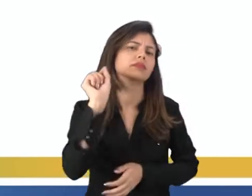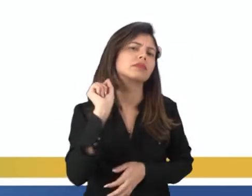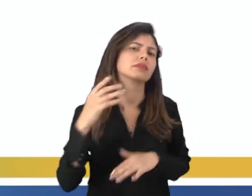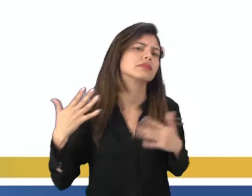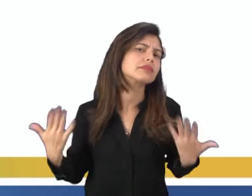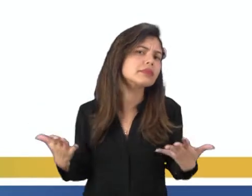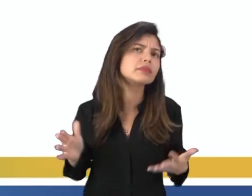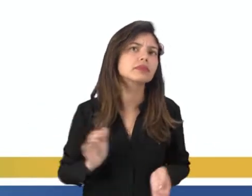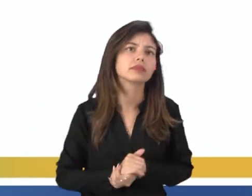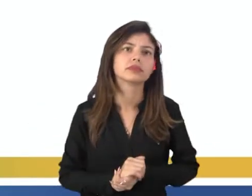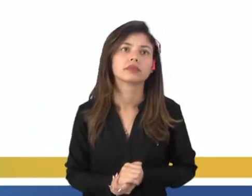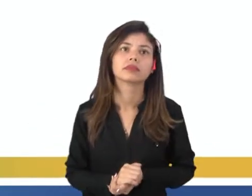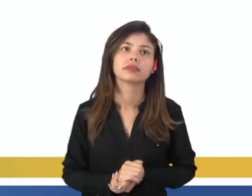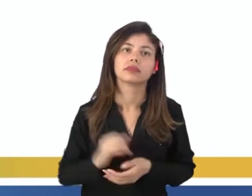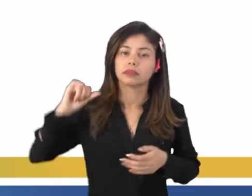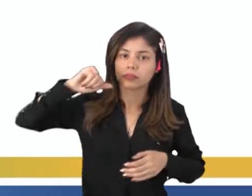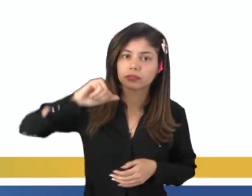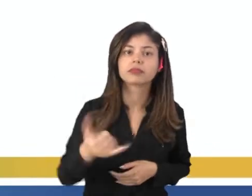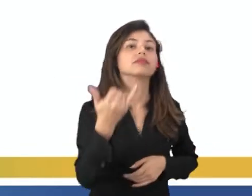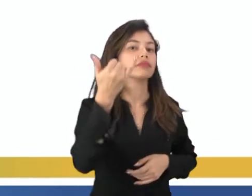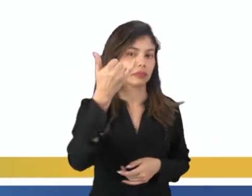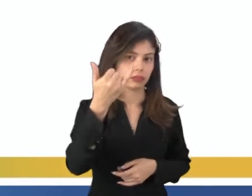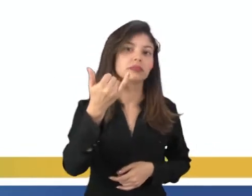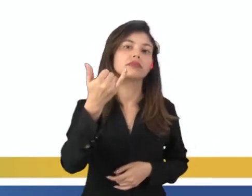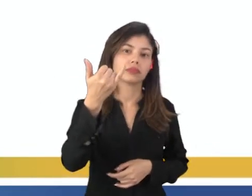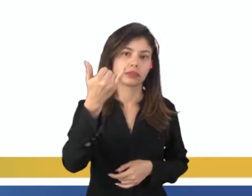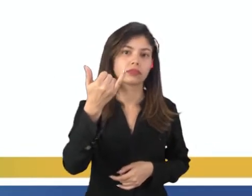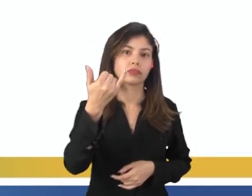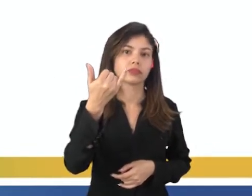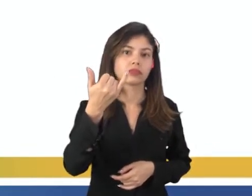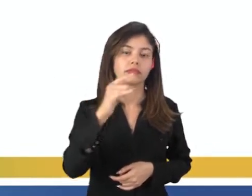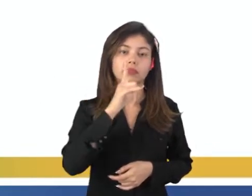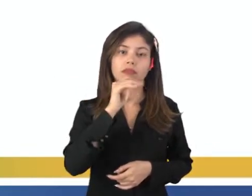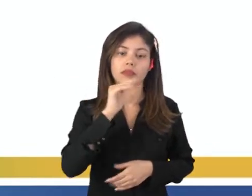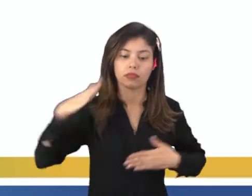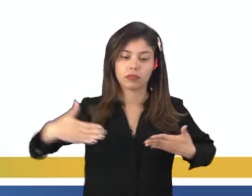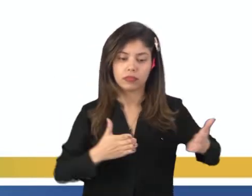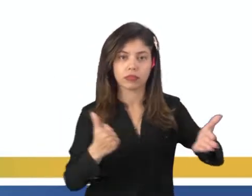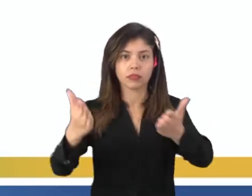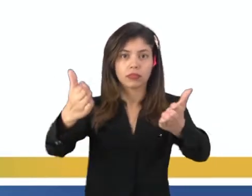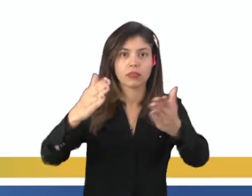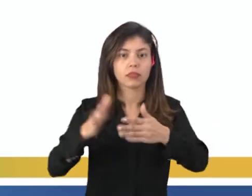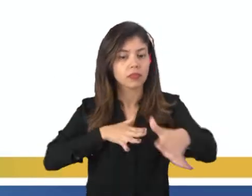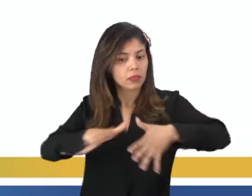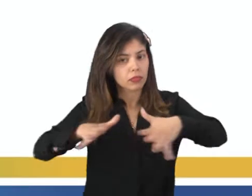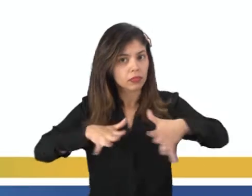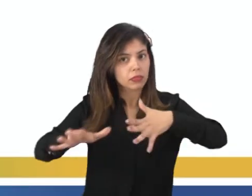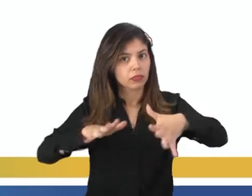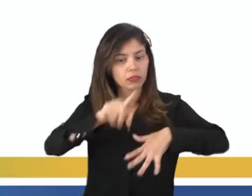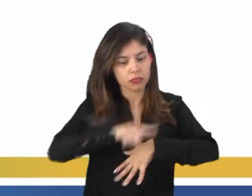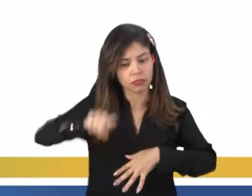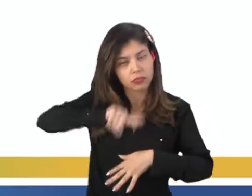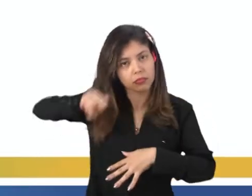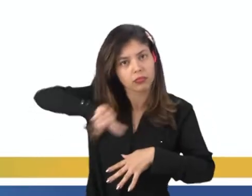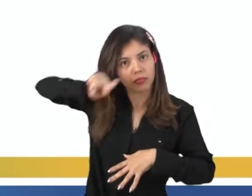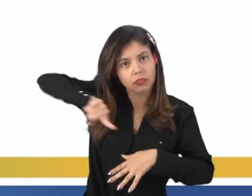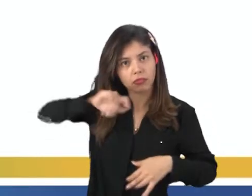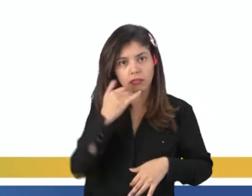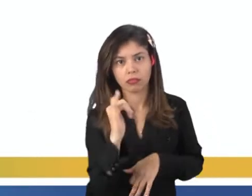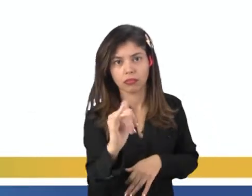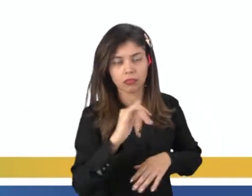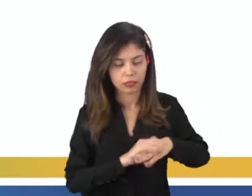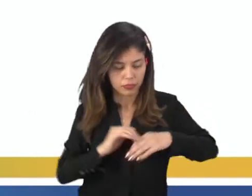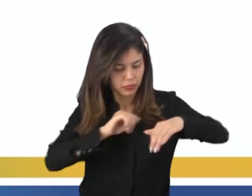energia hidrelétrica? É o aproveitamento, da água dos rios para a movimentação de turbinas de eletricidade,